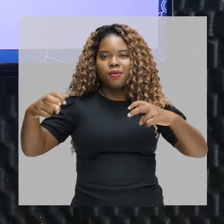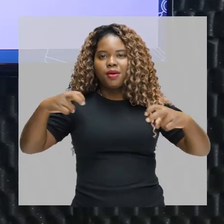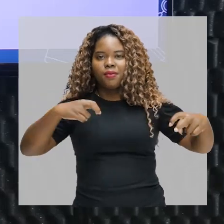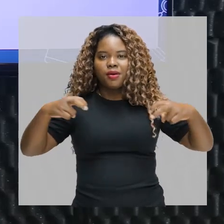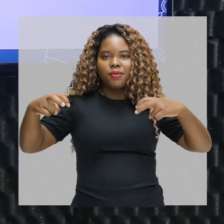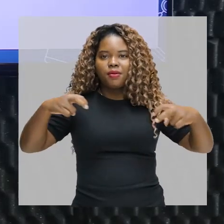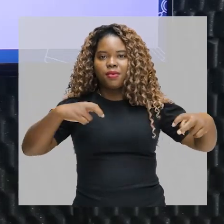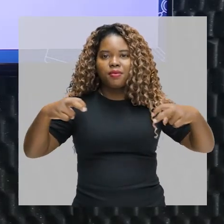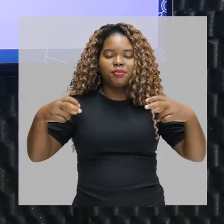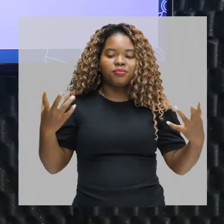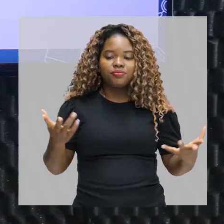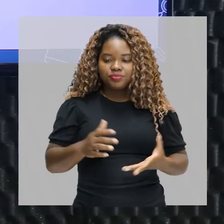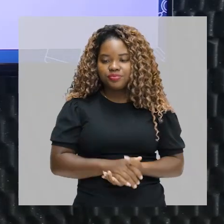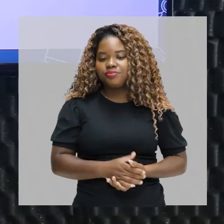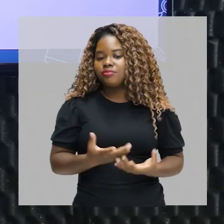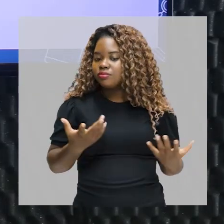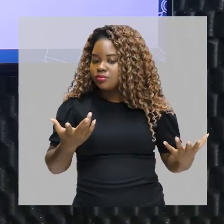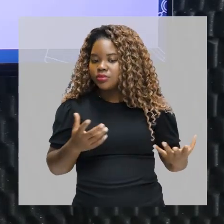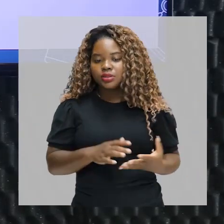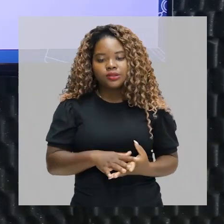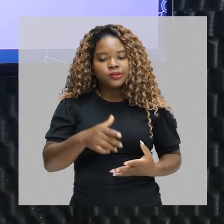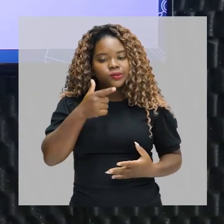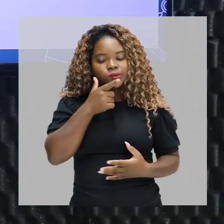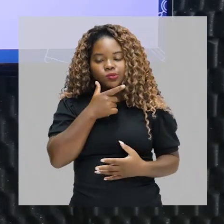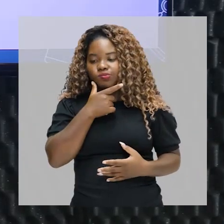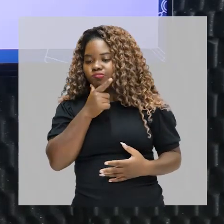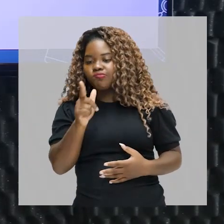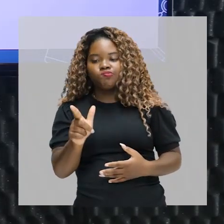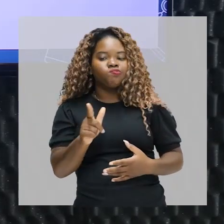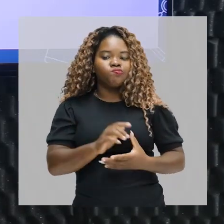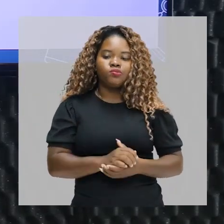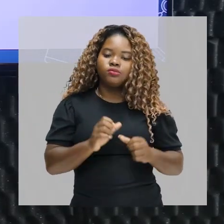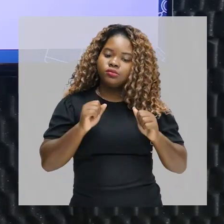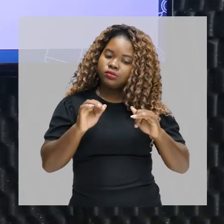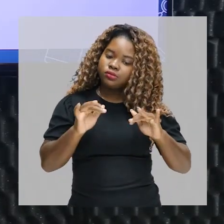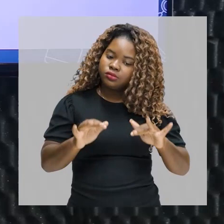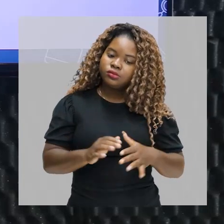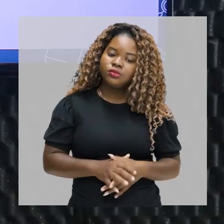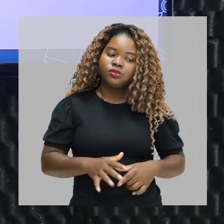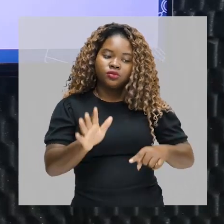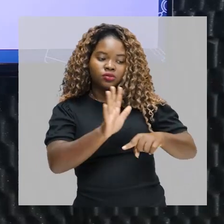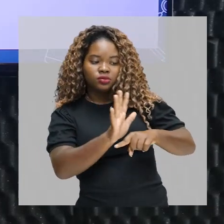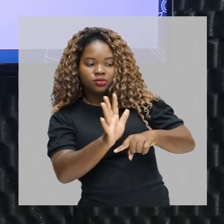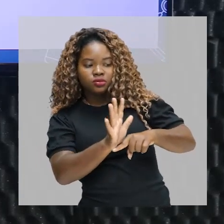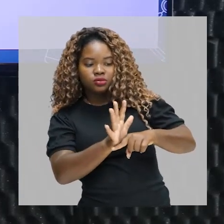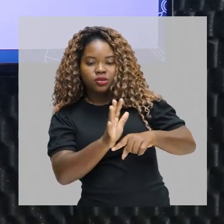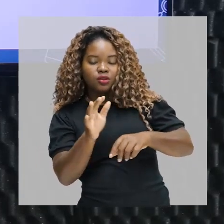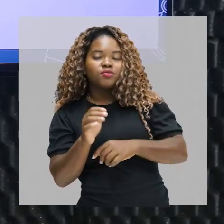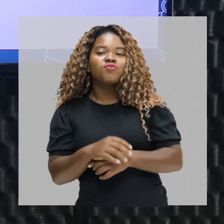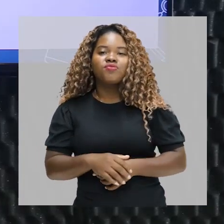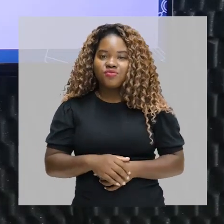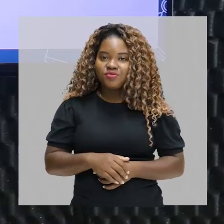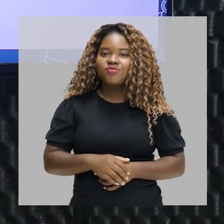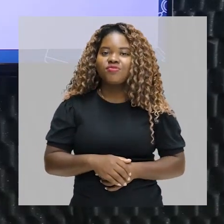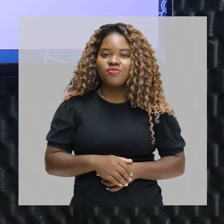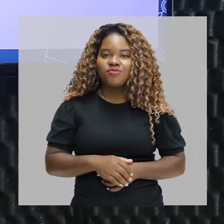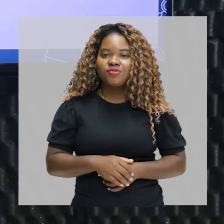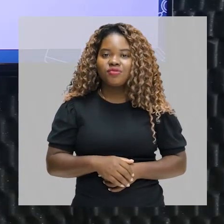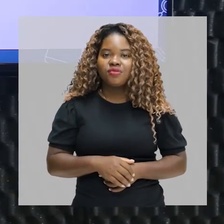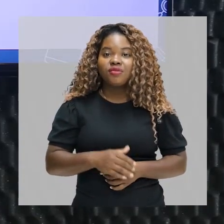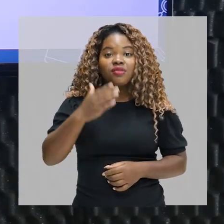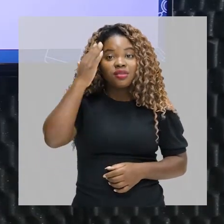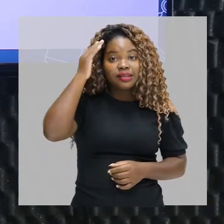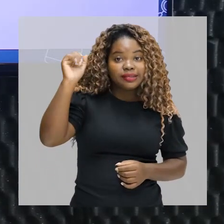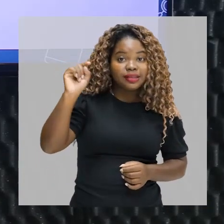é muito rarefeita, então o som ele não consegue se propagar ali. Tá ok? Então, quando você assistir esse filme, você já